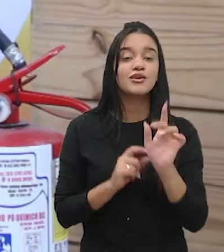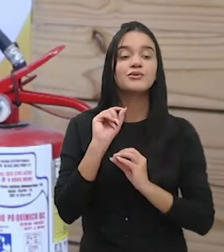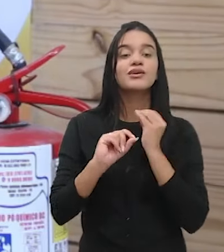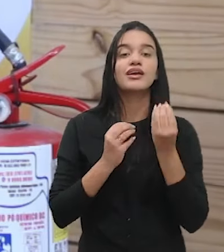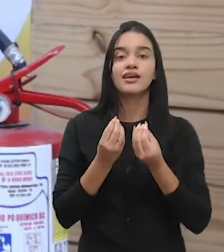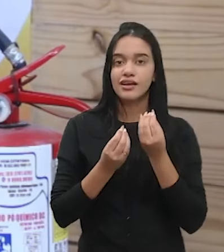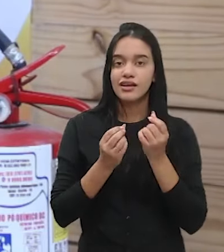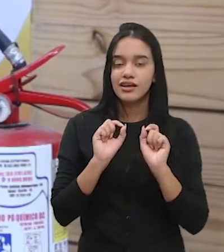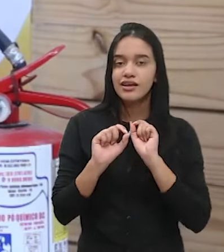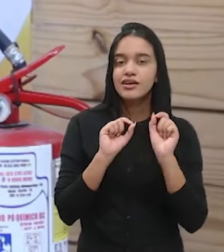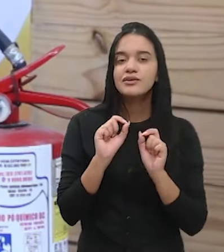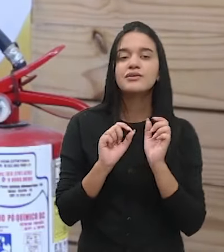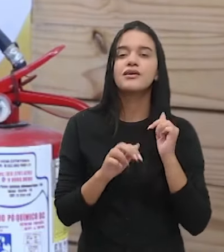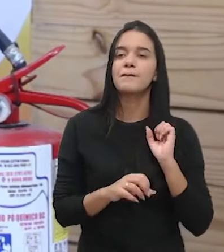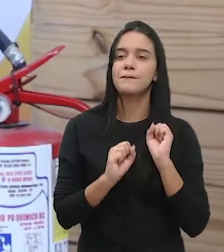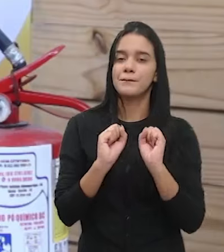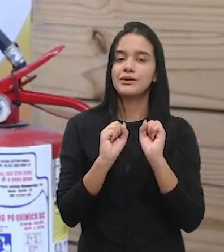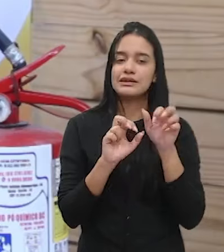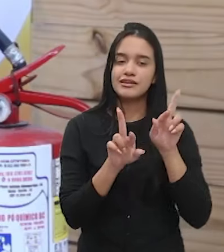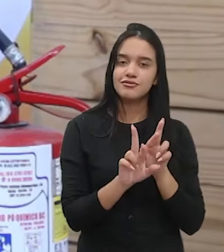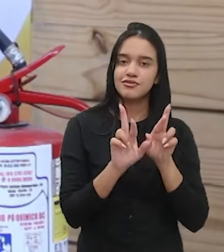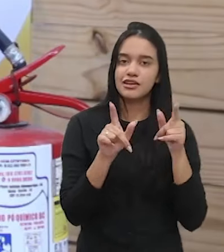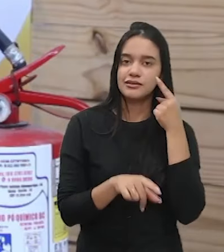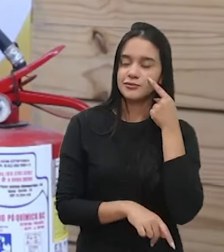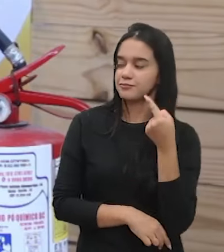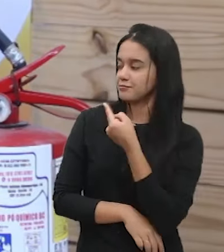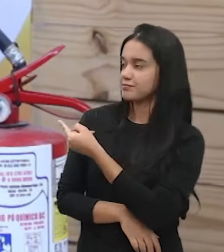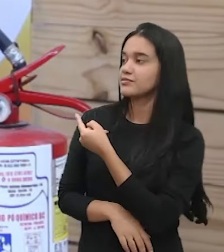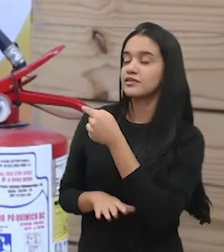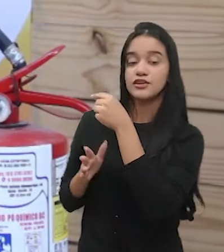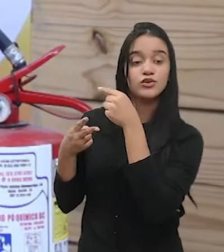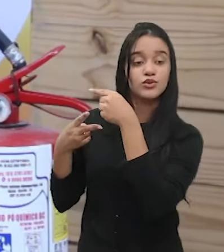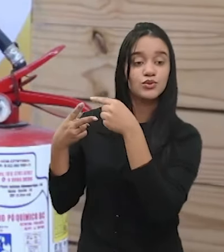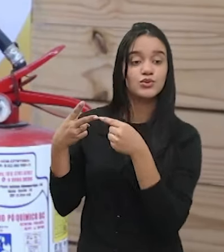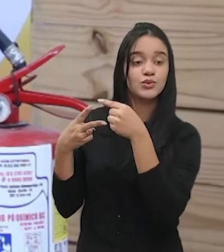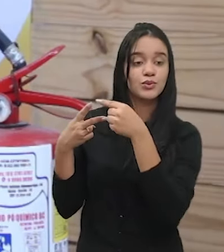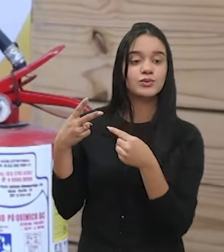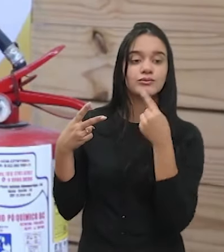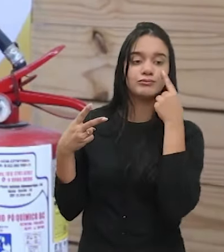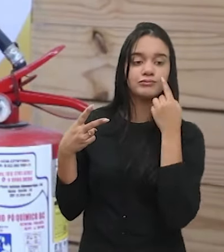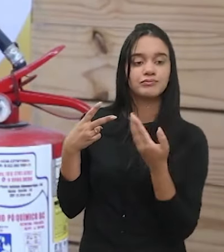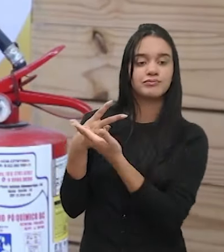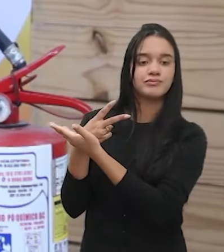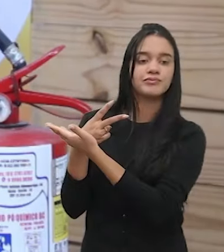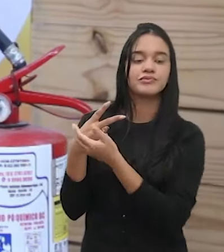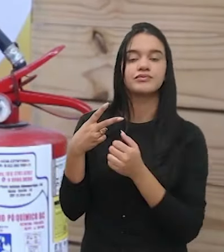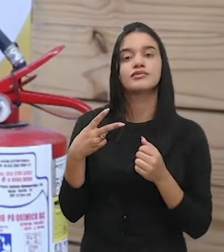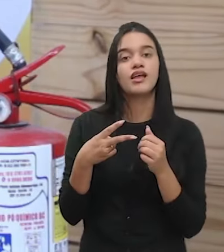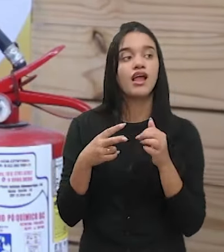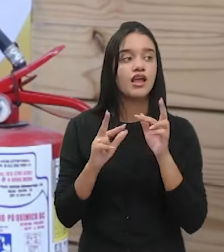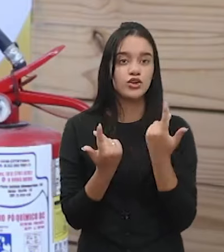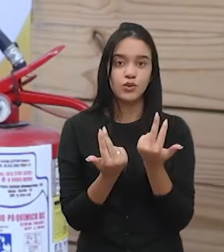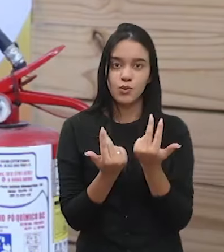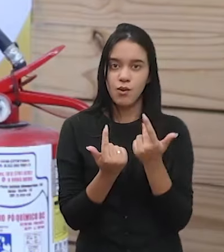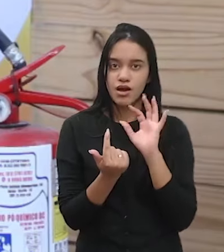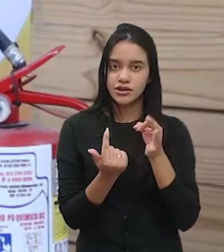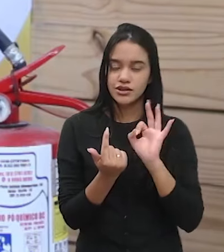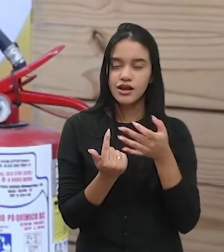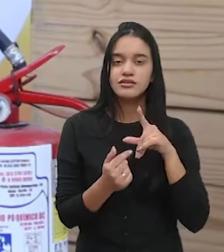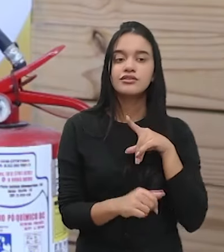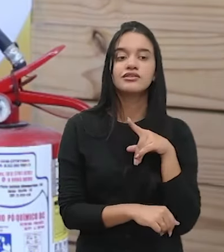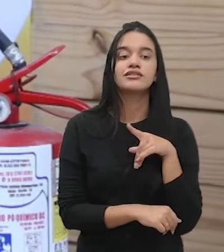gente pode diferenciar esses dois tipos de extintores tá bom aparentemente Os cilindros são iguais tá certo eles